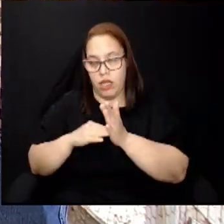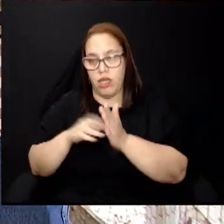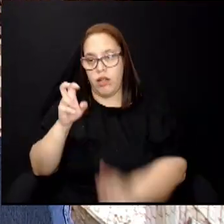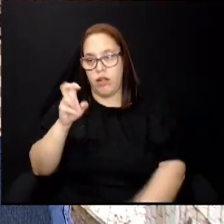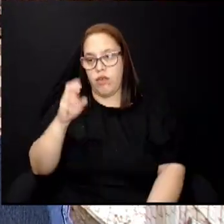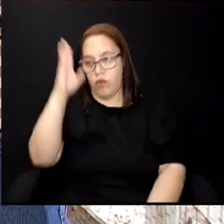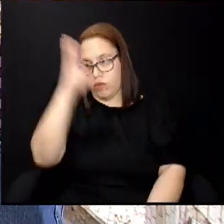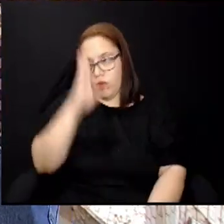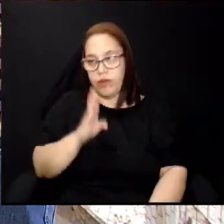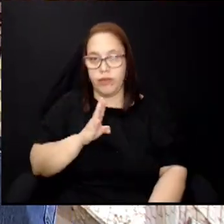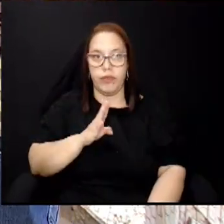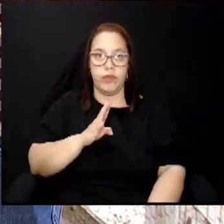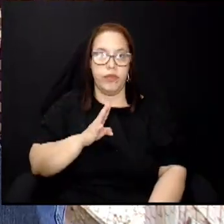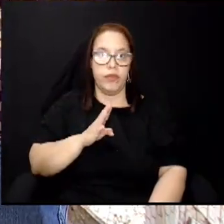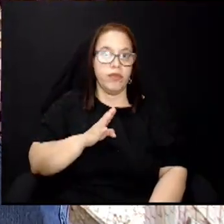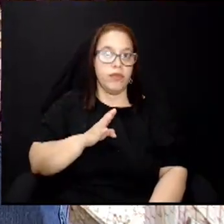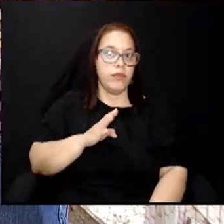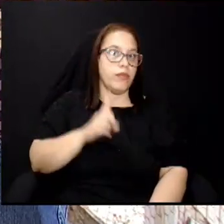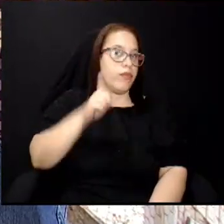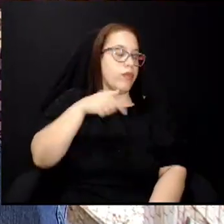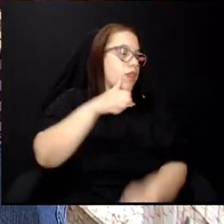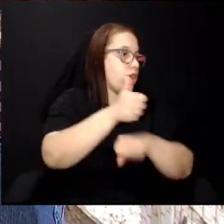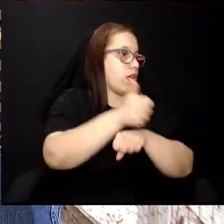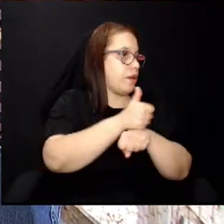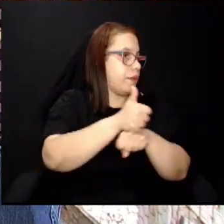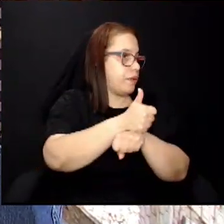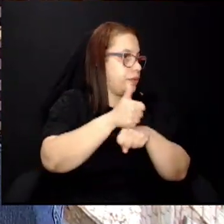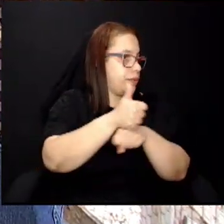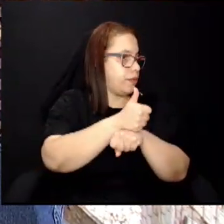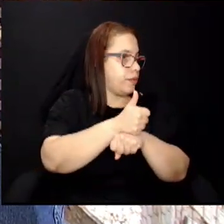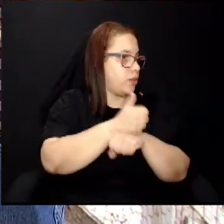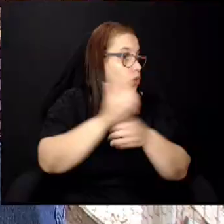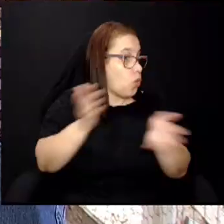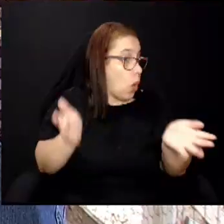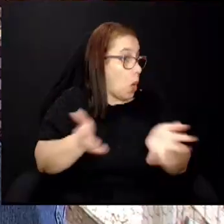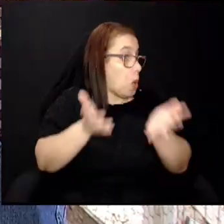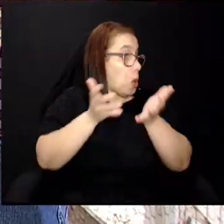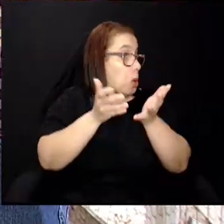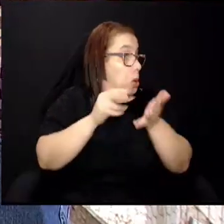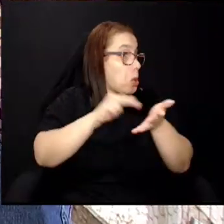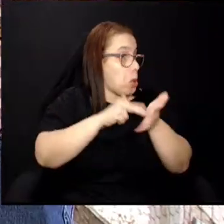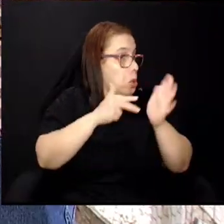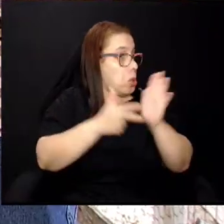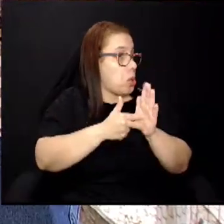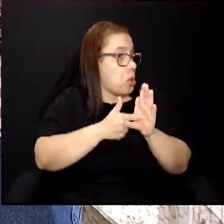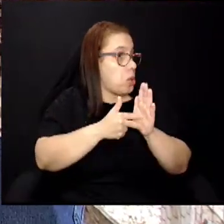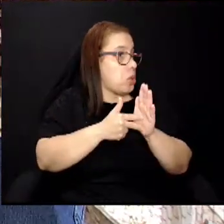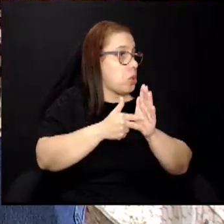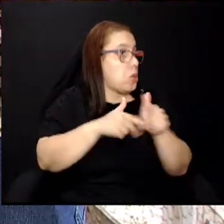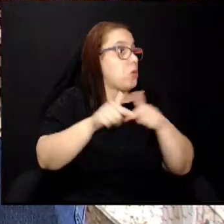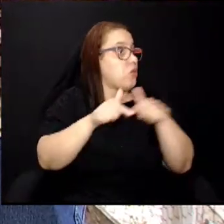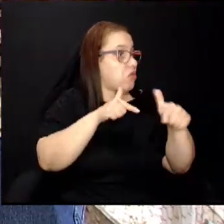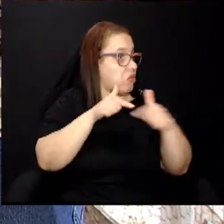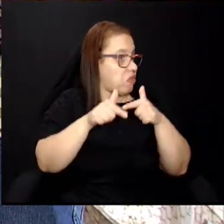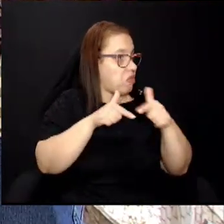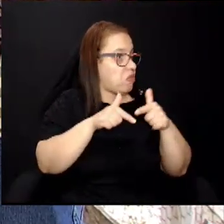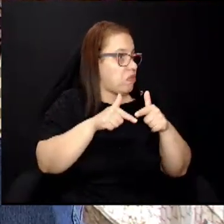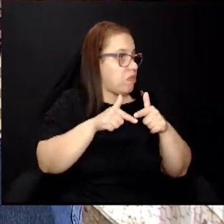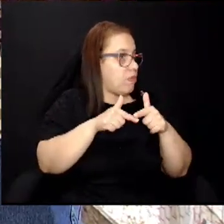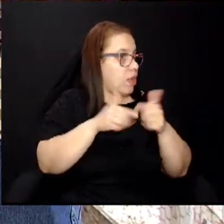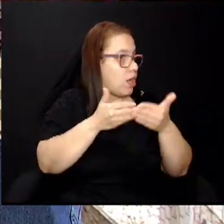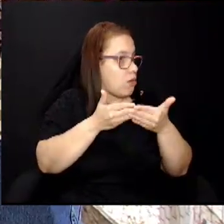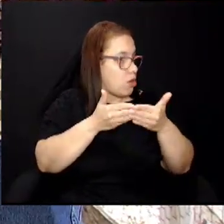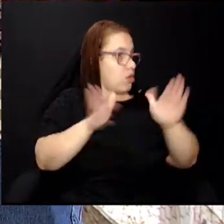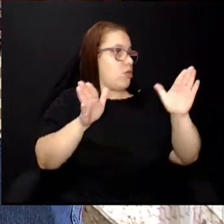no geral. É uma profissão promissora no sentido que o mercado de trabalho é bastante abrangente, tem